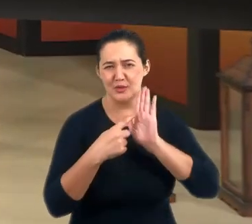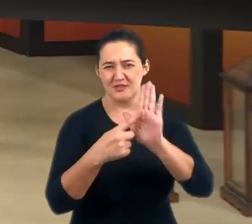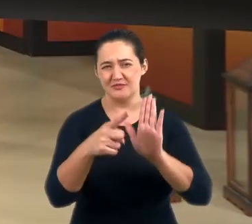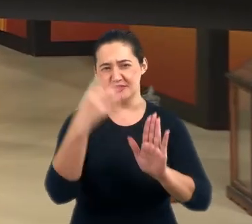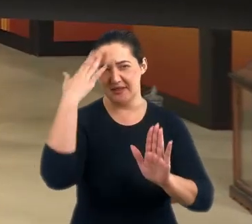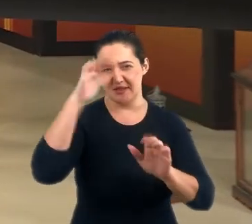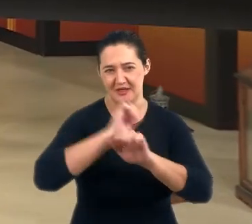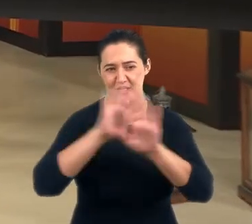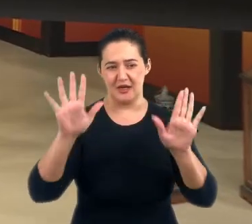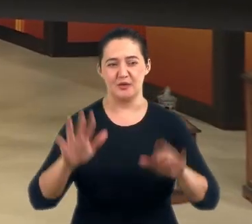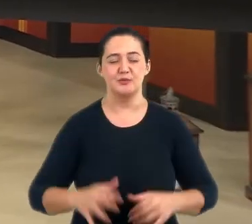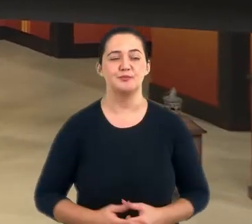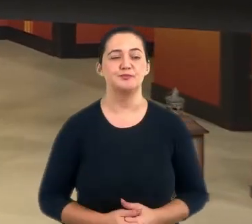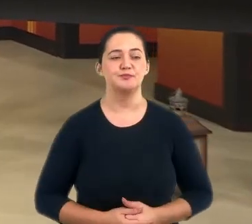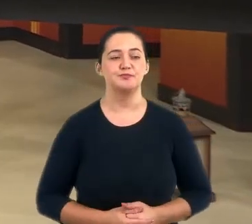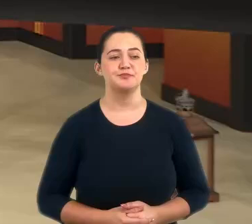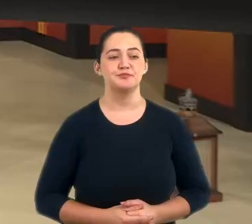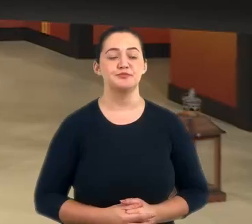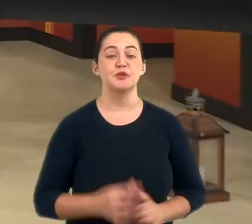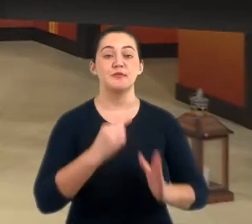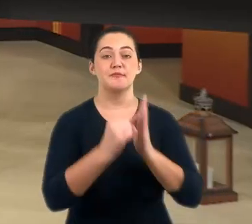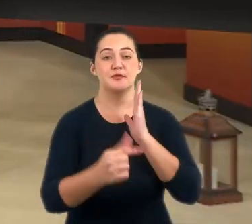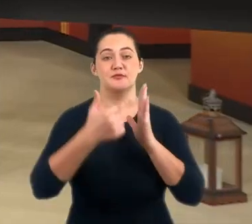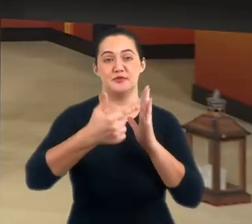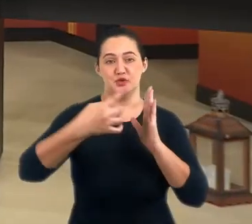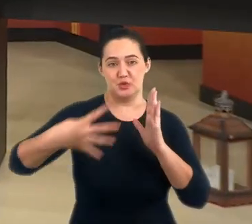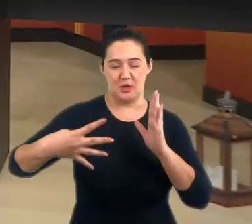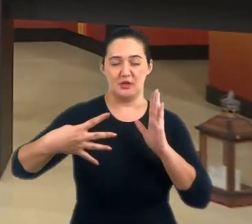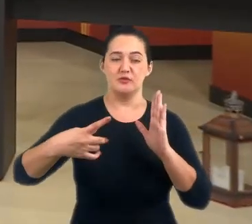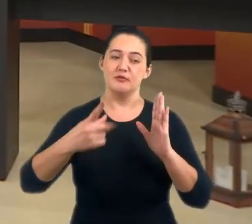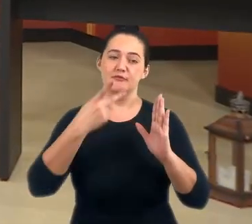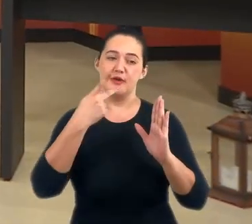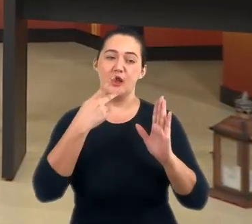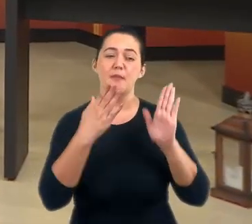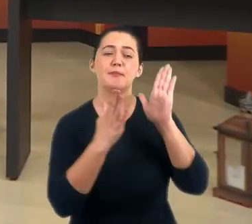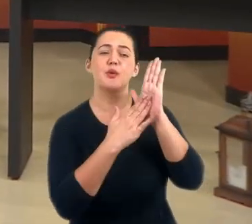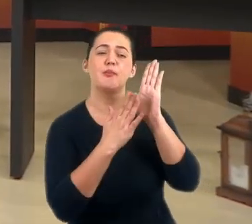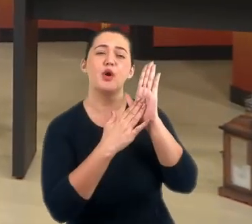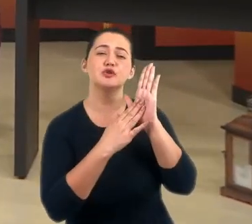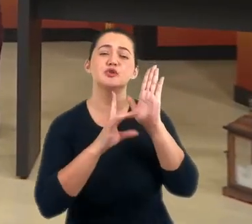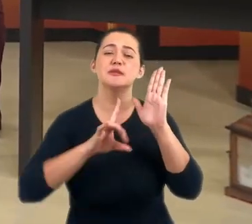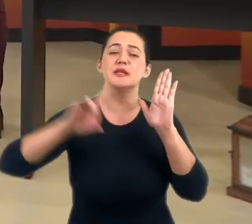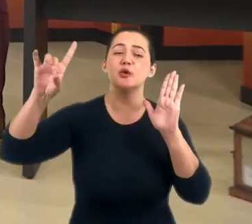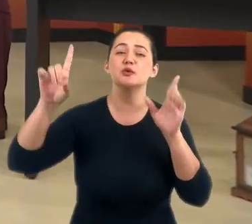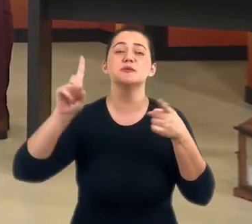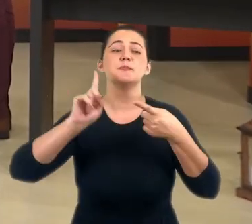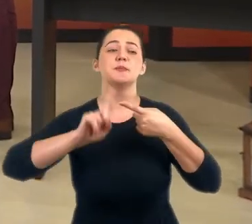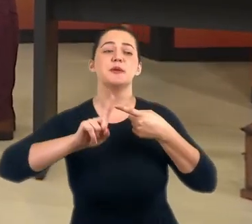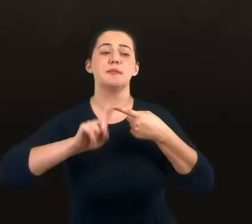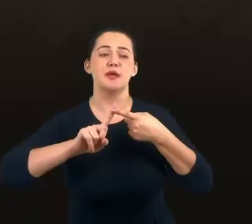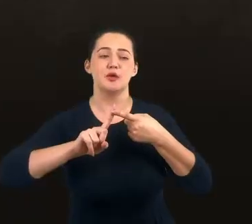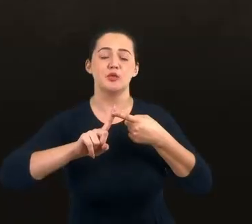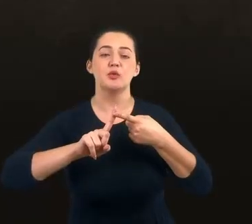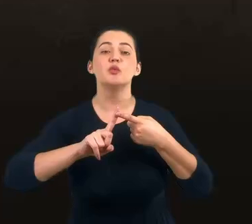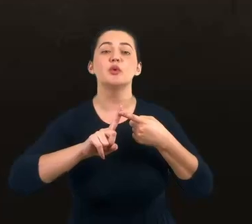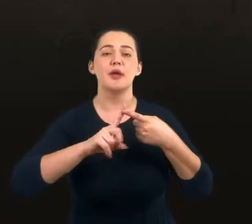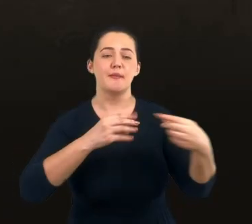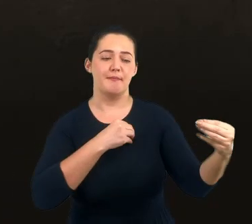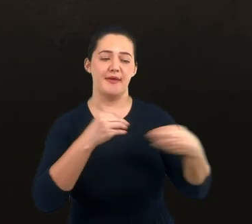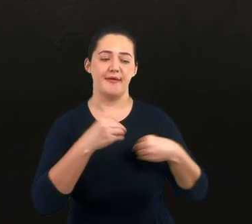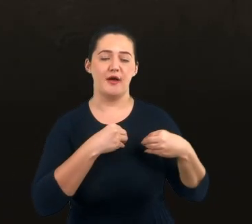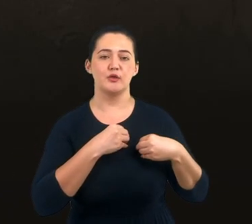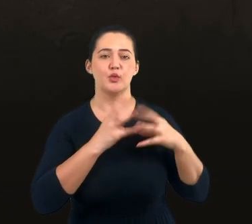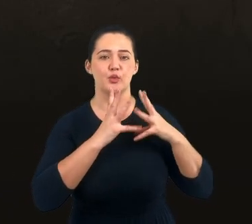e você vai entender. O versículo 24 diz que esse propósito de Deus é, em primeiro lugar, acabar